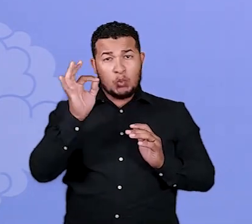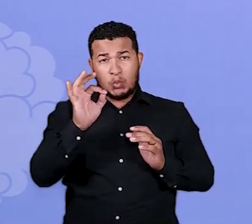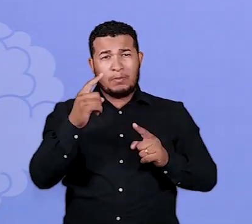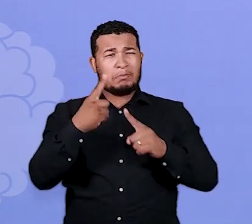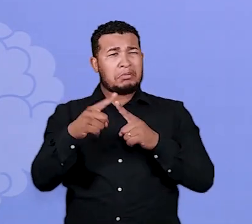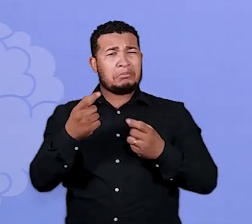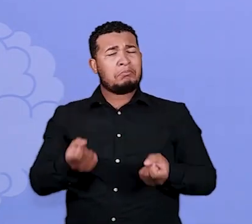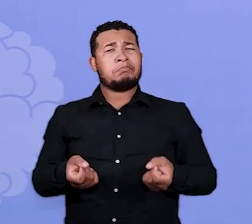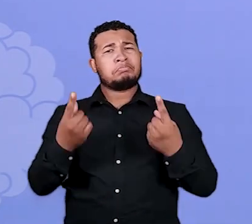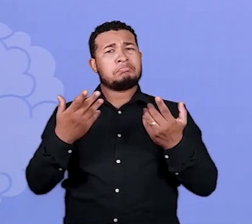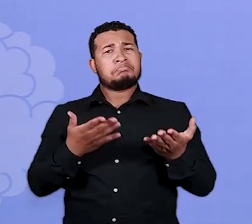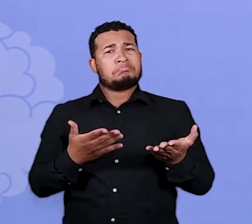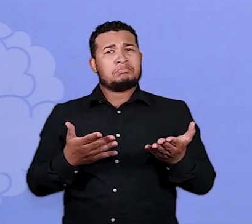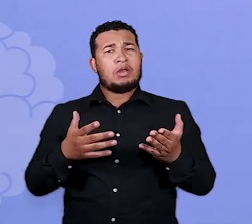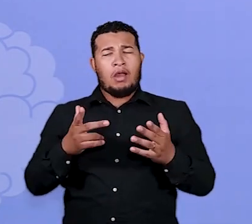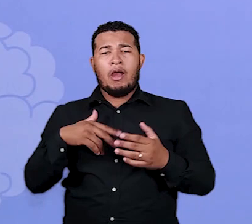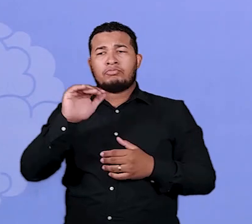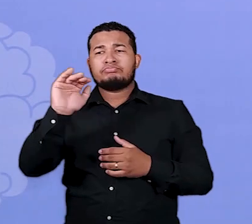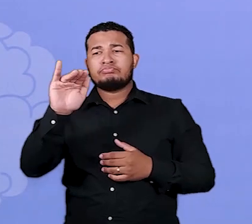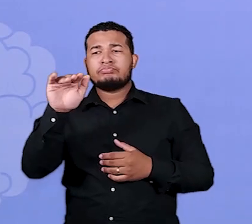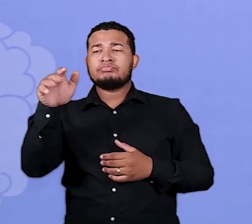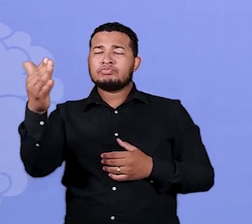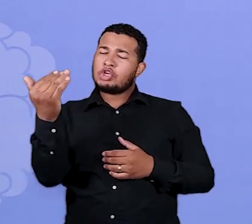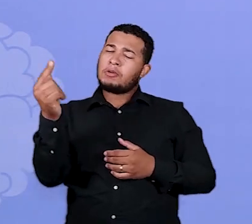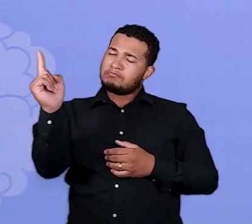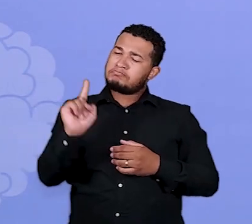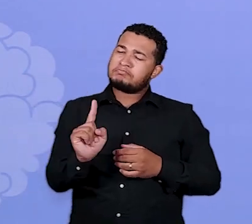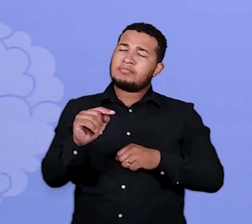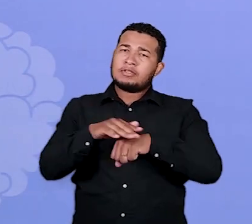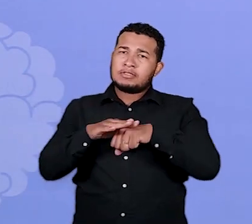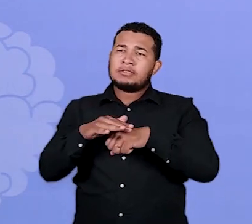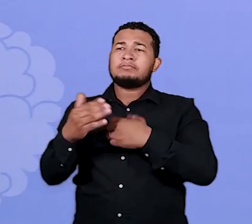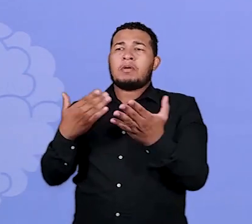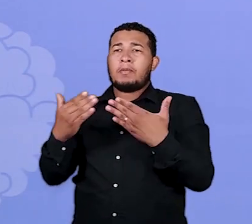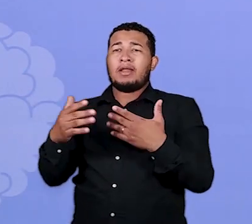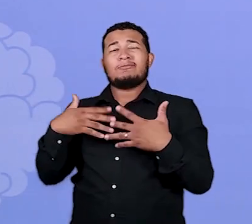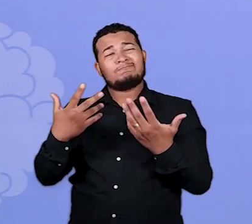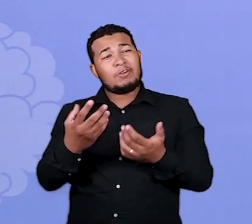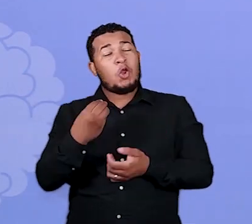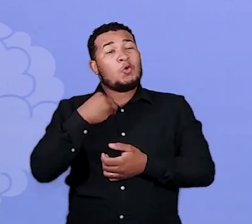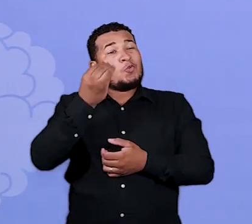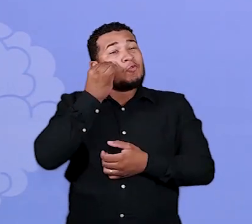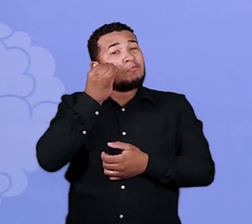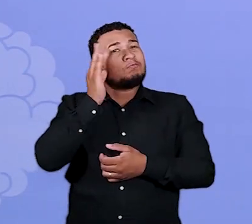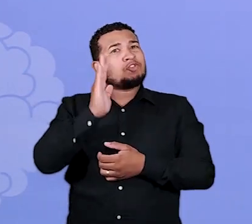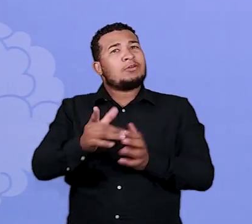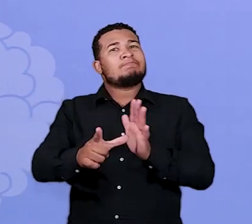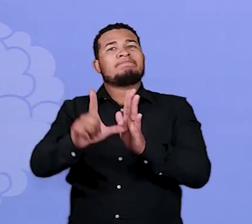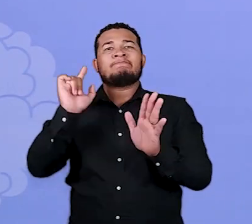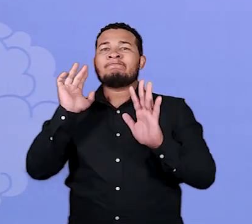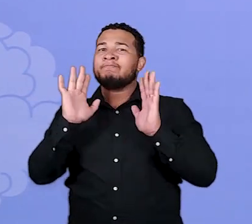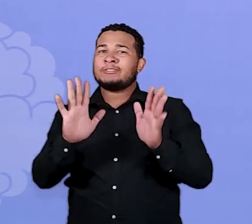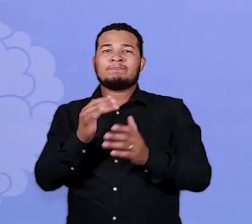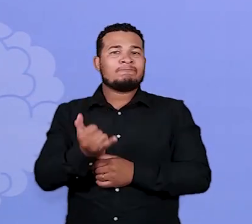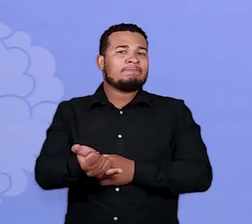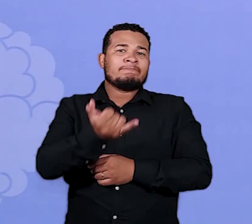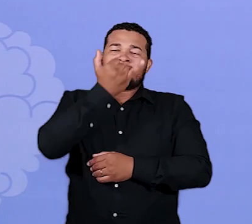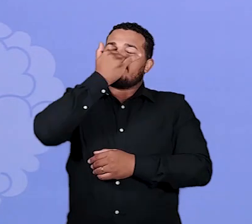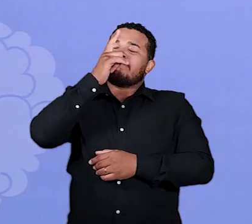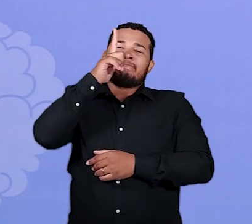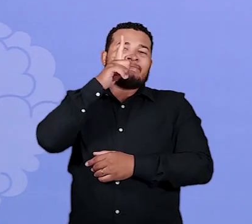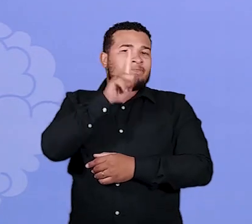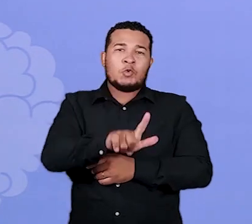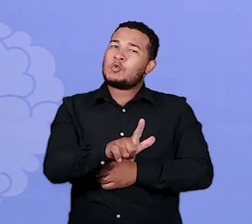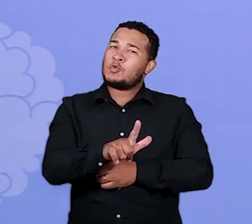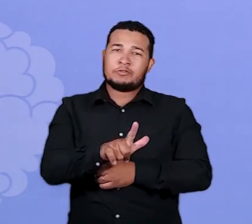muito bem por que isso estava acontecendo. E eu sentei com ela para conversar, ela falou, professor, eu já tentei outras vezes, mas